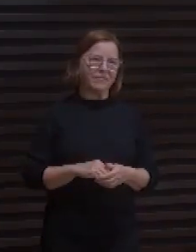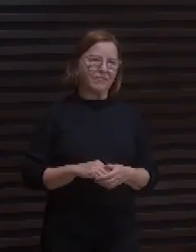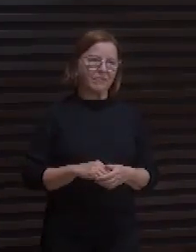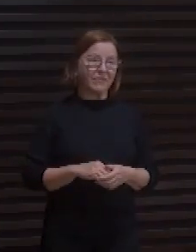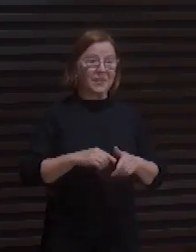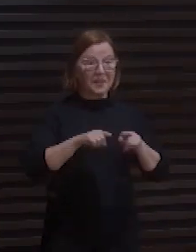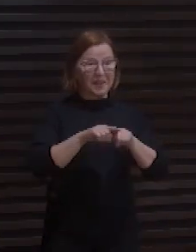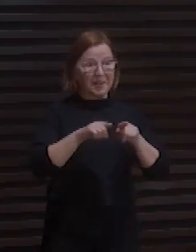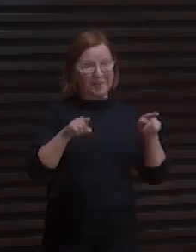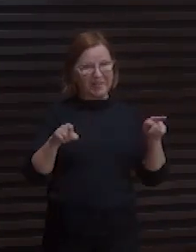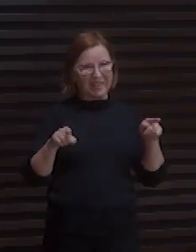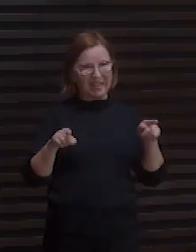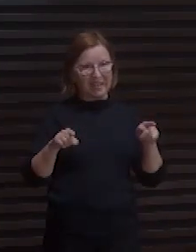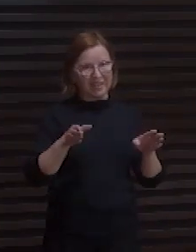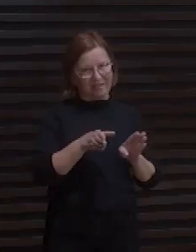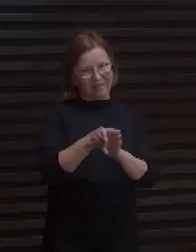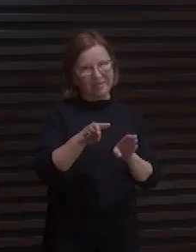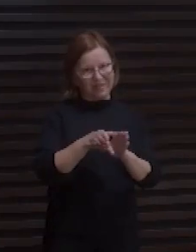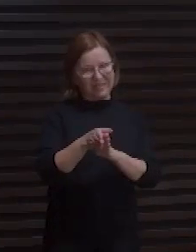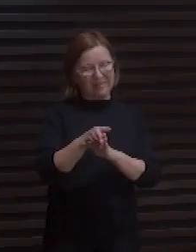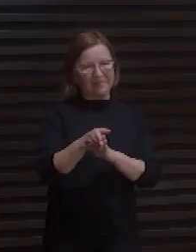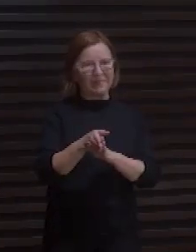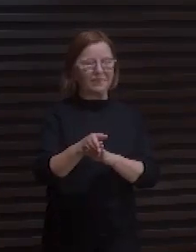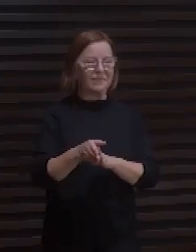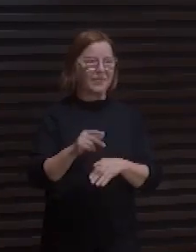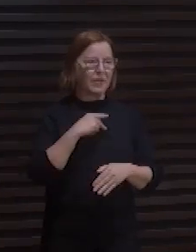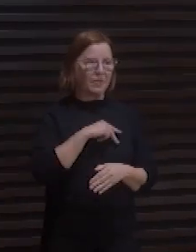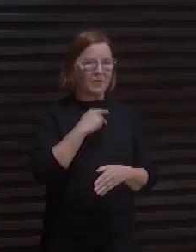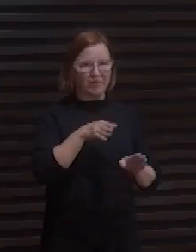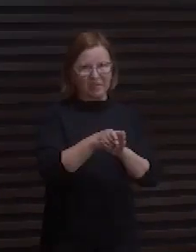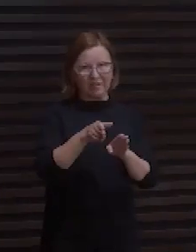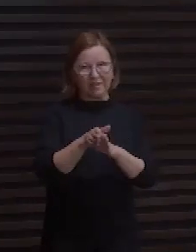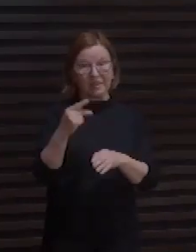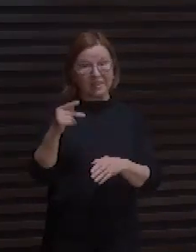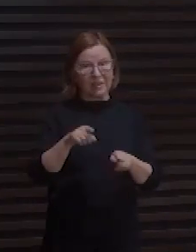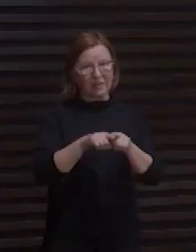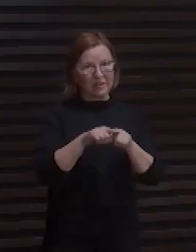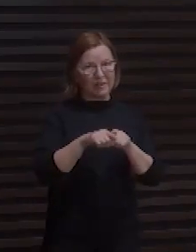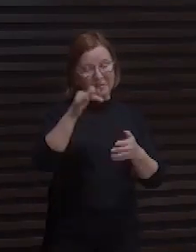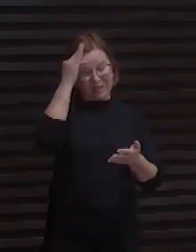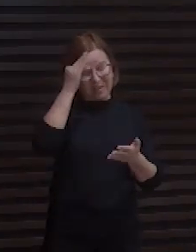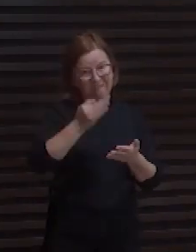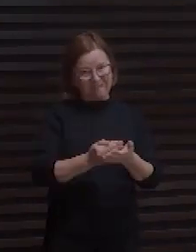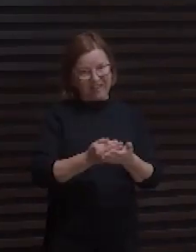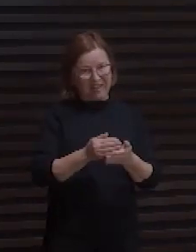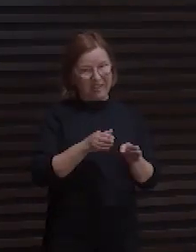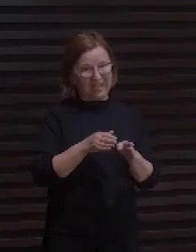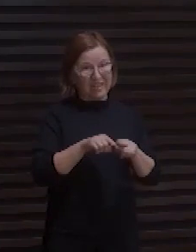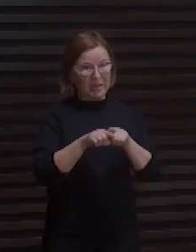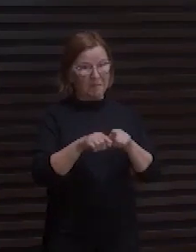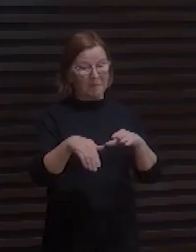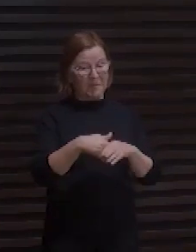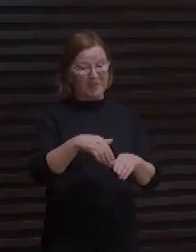mas é uma exortação. Paulo está exortando os seus irmãos em Cristo, ou seja, o povo de Deus,